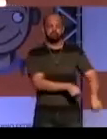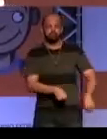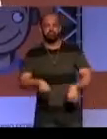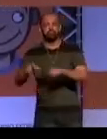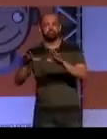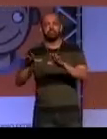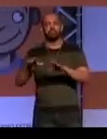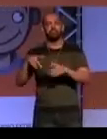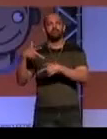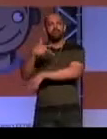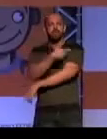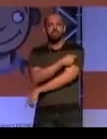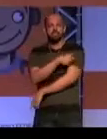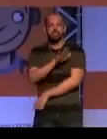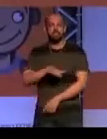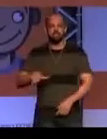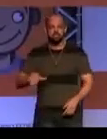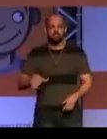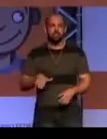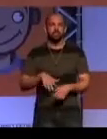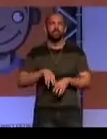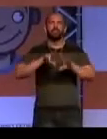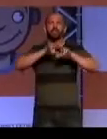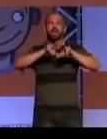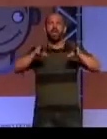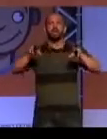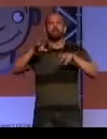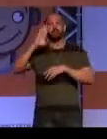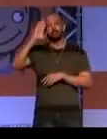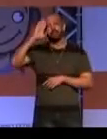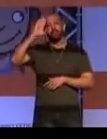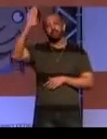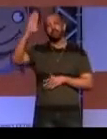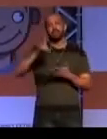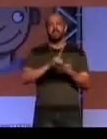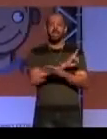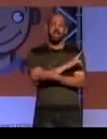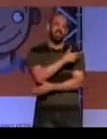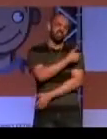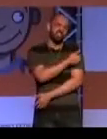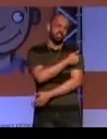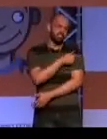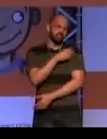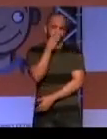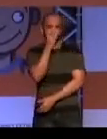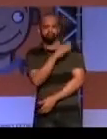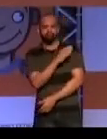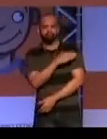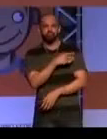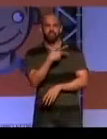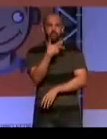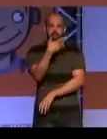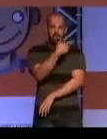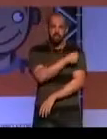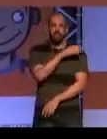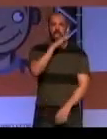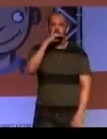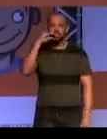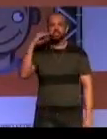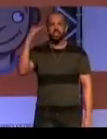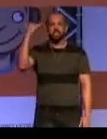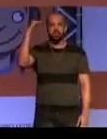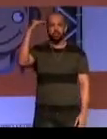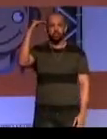vacinar. Inúmeras prioridades antecedem a vacinação. A vacinação do adolescente e